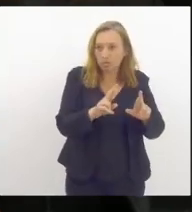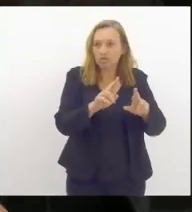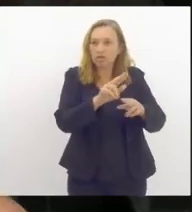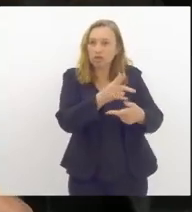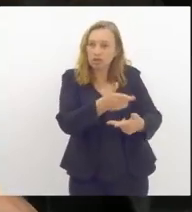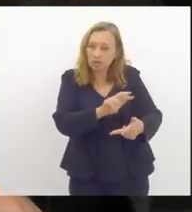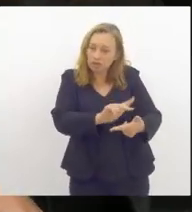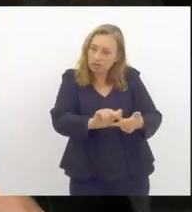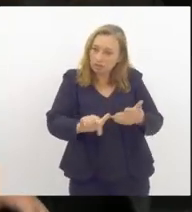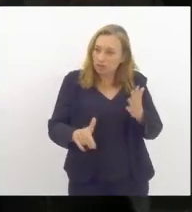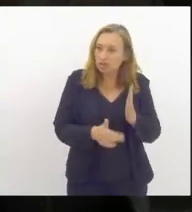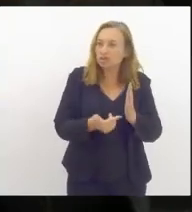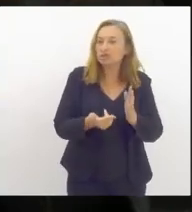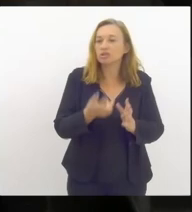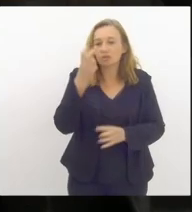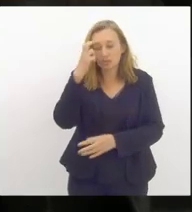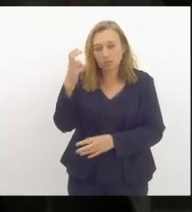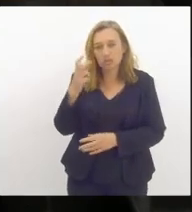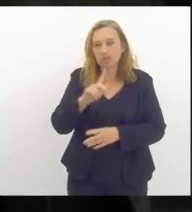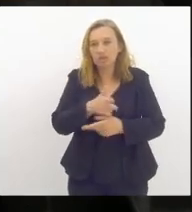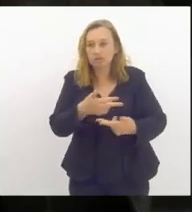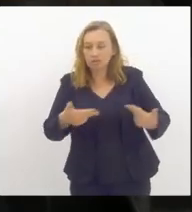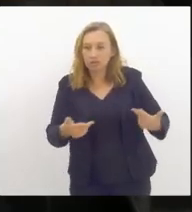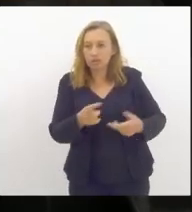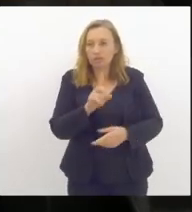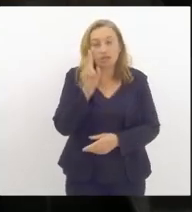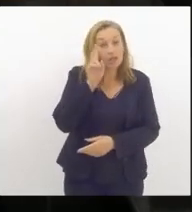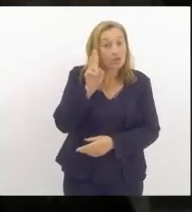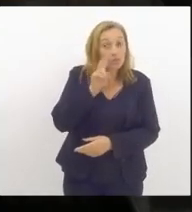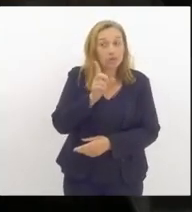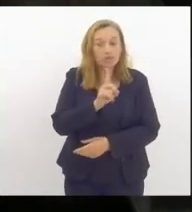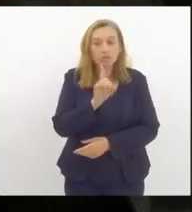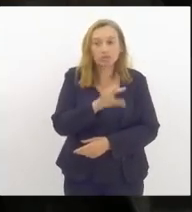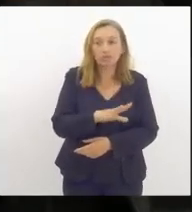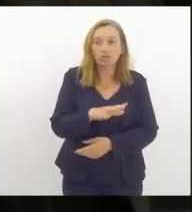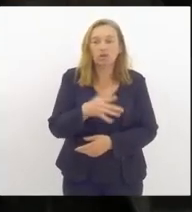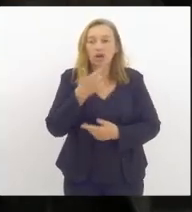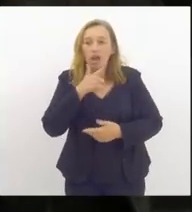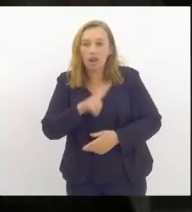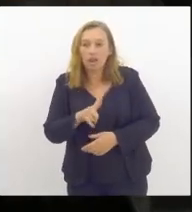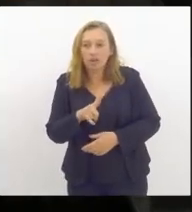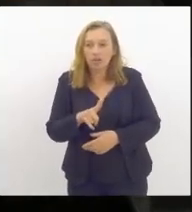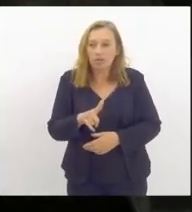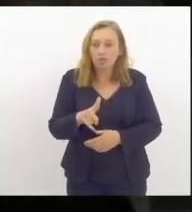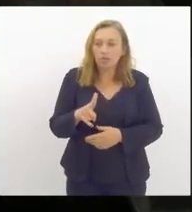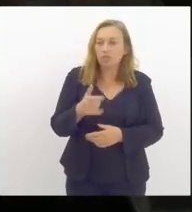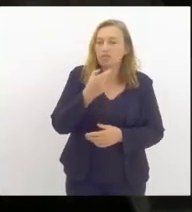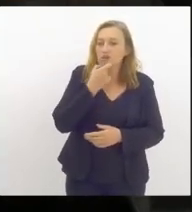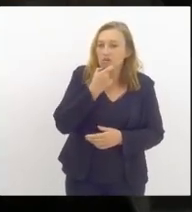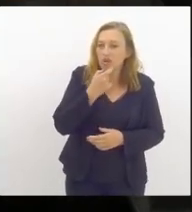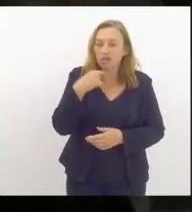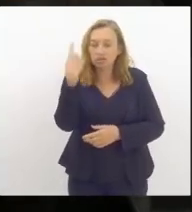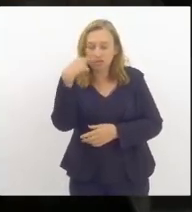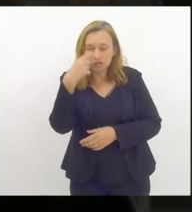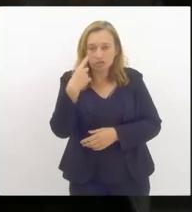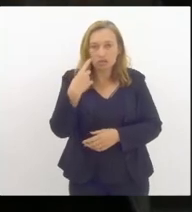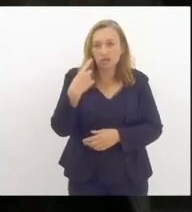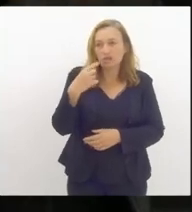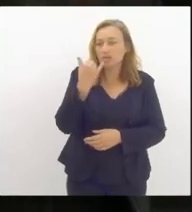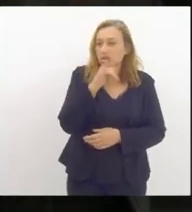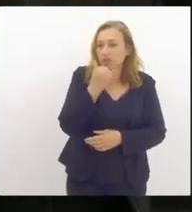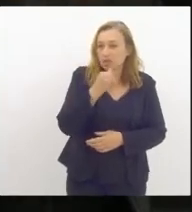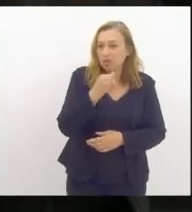à diversidade EA interculturalidade lembrando não apenas me referindo as línguas estrangeiras modernas ao inglês ao espanhol francês ou italiano